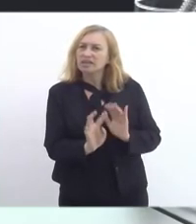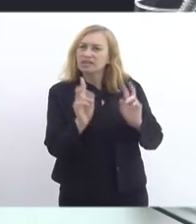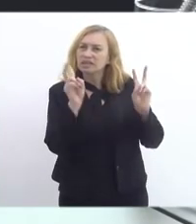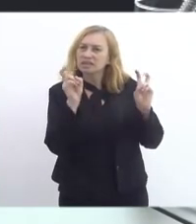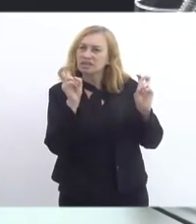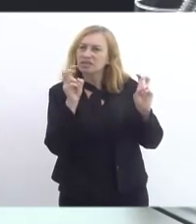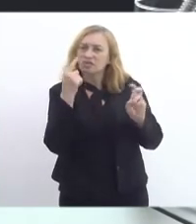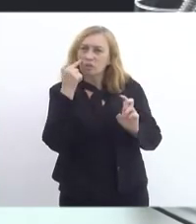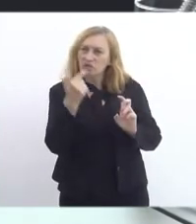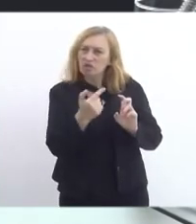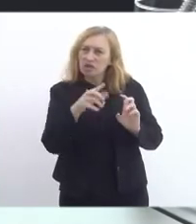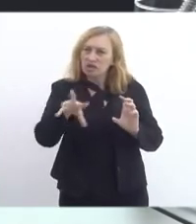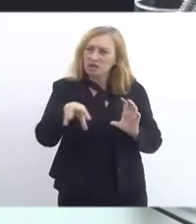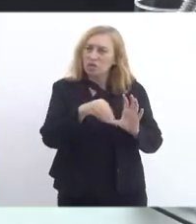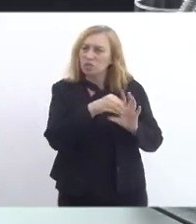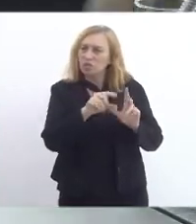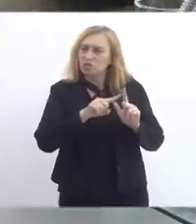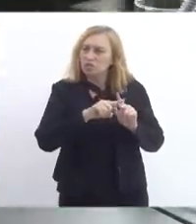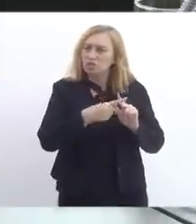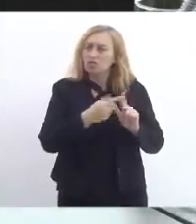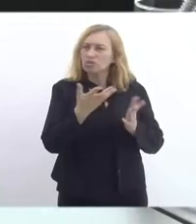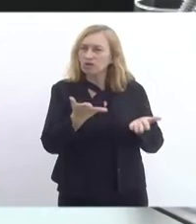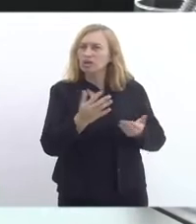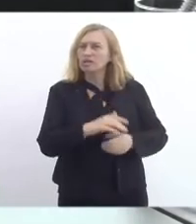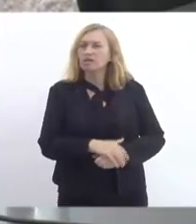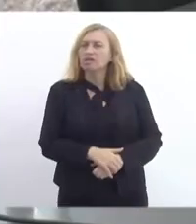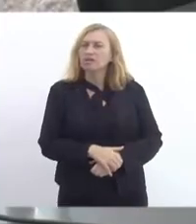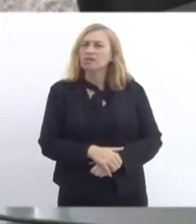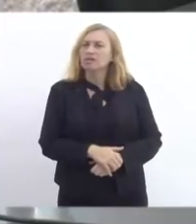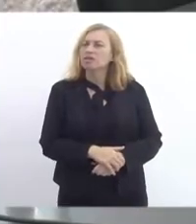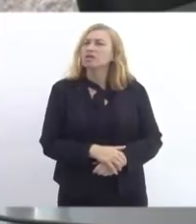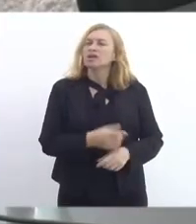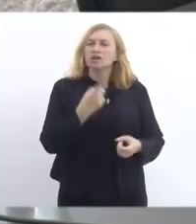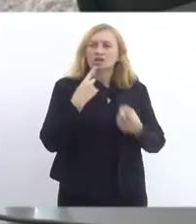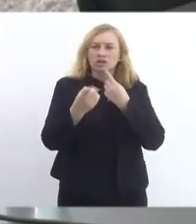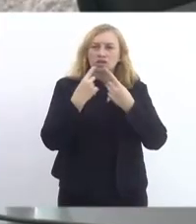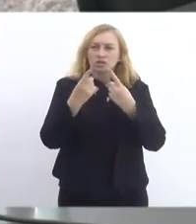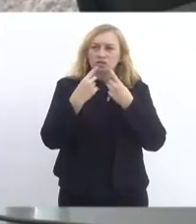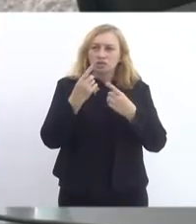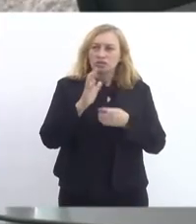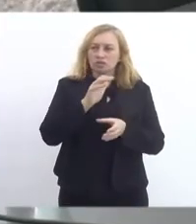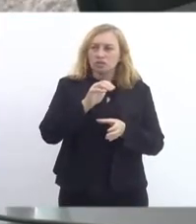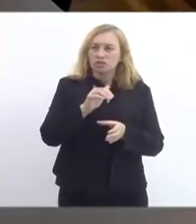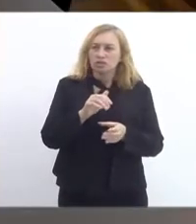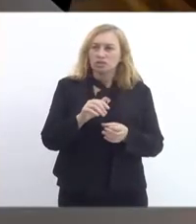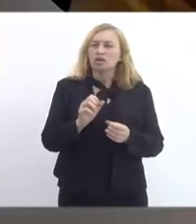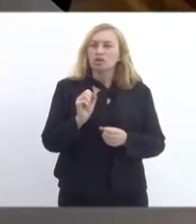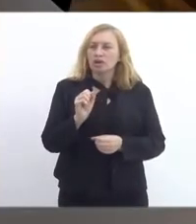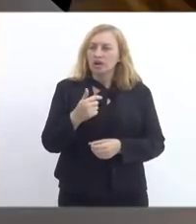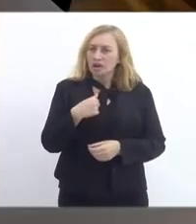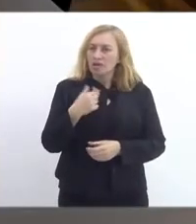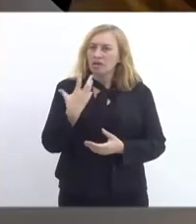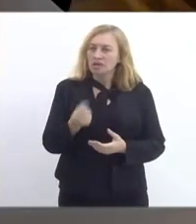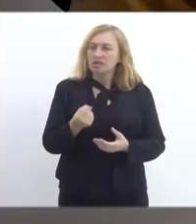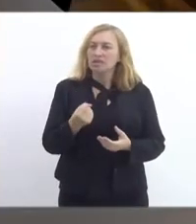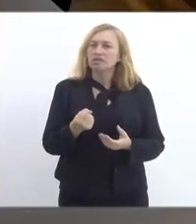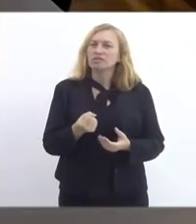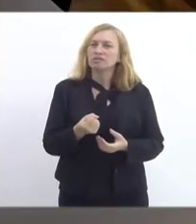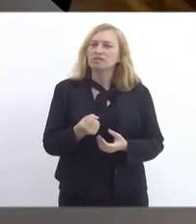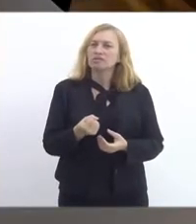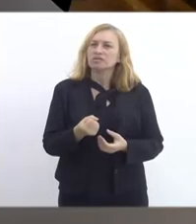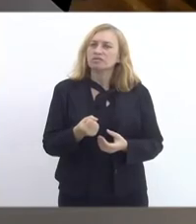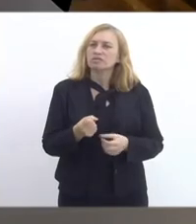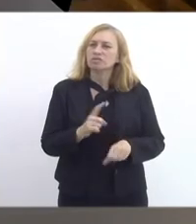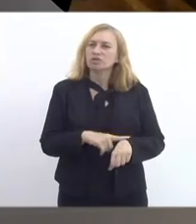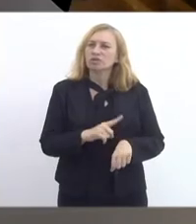se cabe modificar. Ok, perfeito, perfeito. Tem a lei temática. Em discussão, então, contrária à emenda. E eu serei favorável ao mérito, na